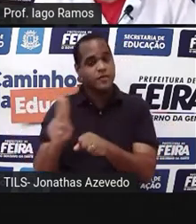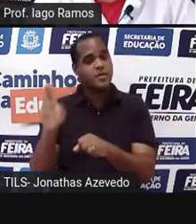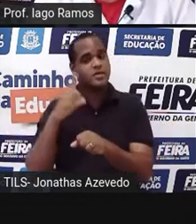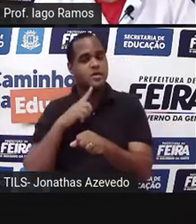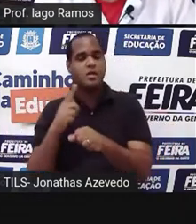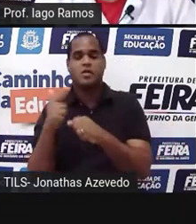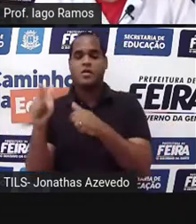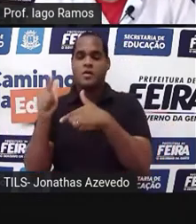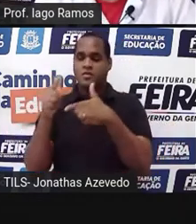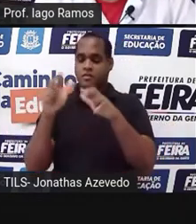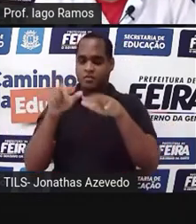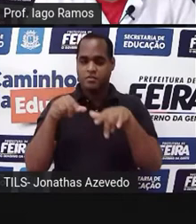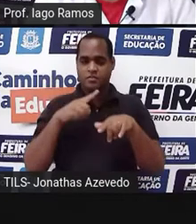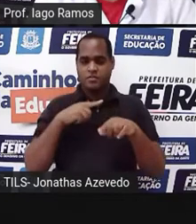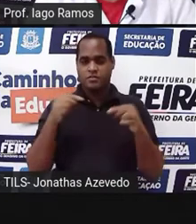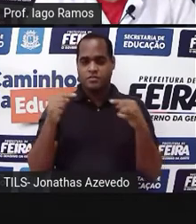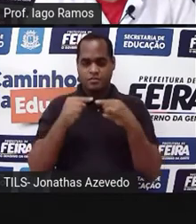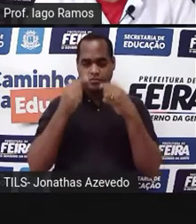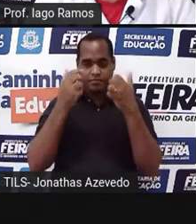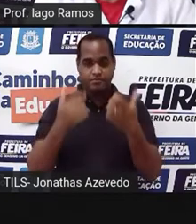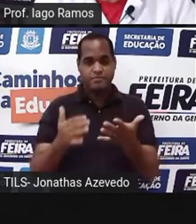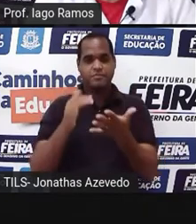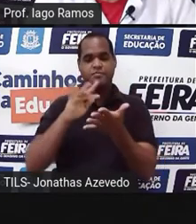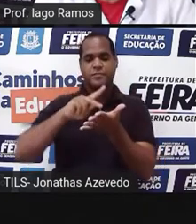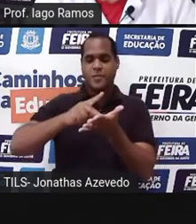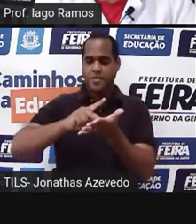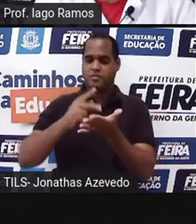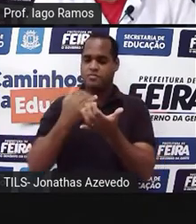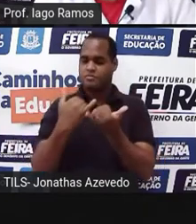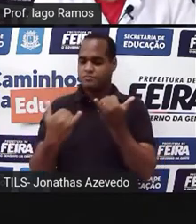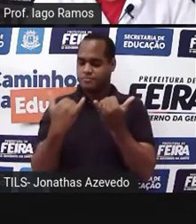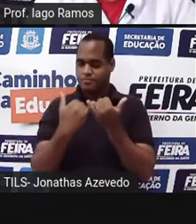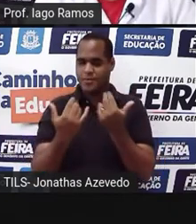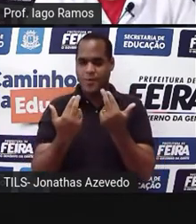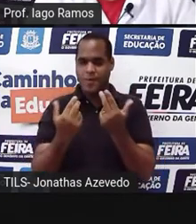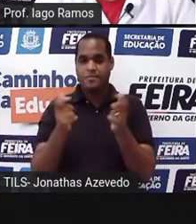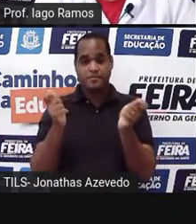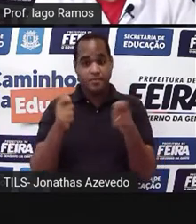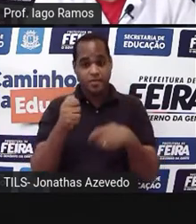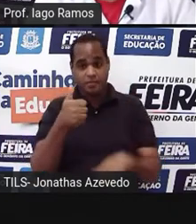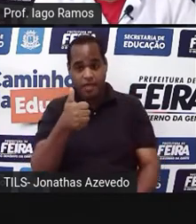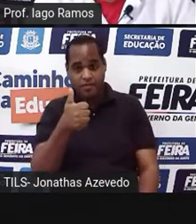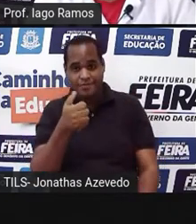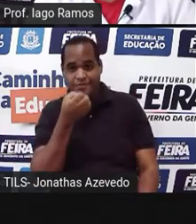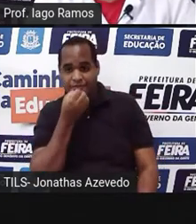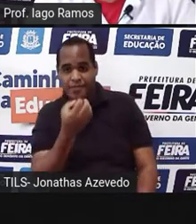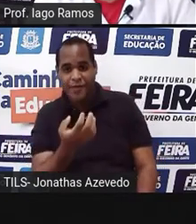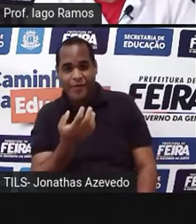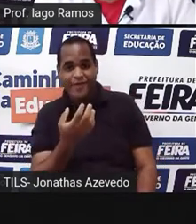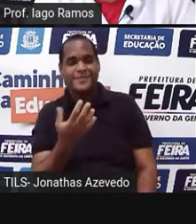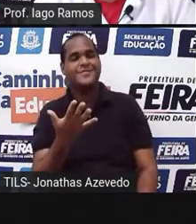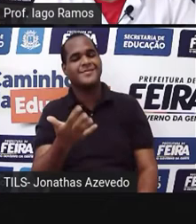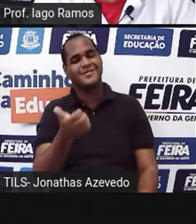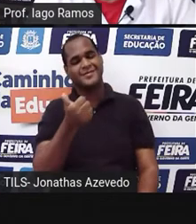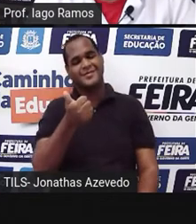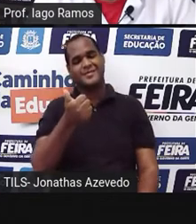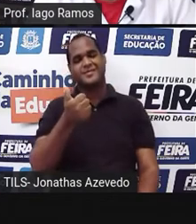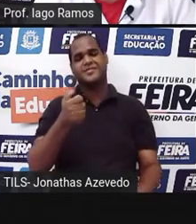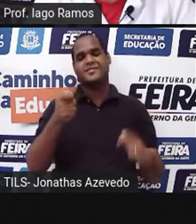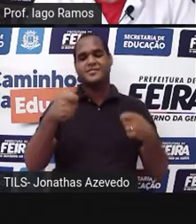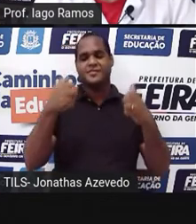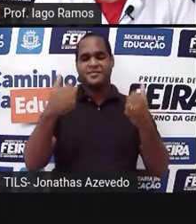essa coisa, esse negócio da semelhança. Tá bom? Beleza? Valeu? É isso aí.